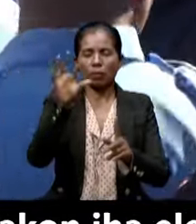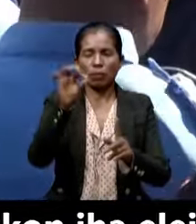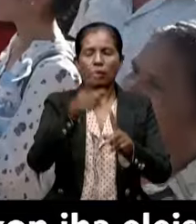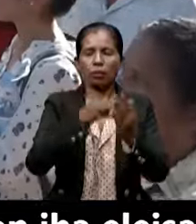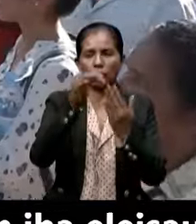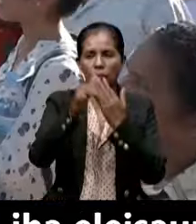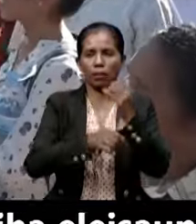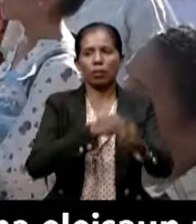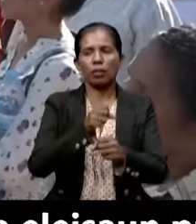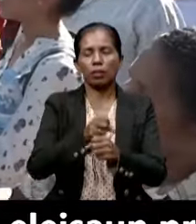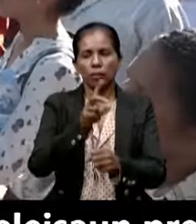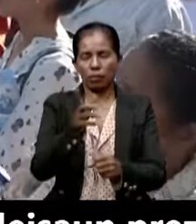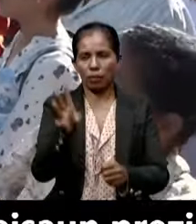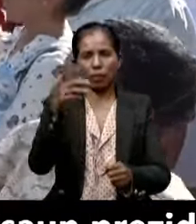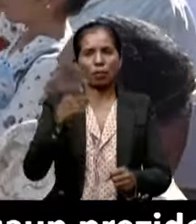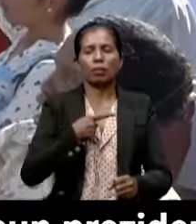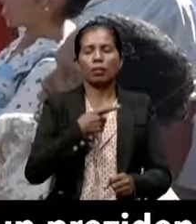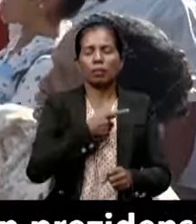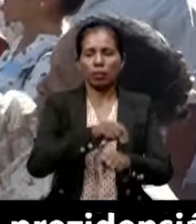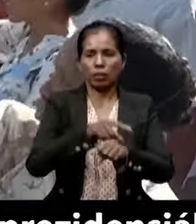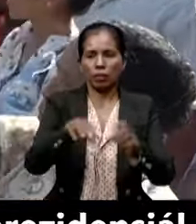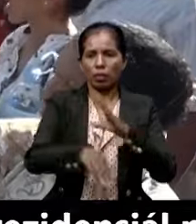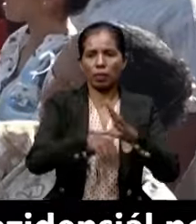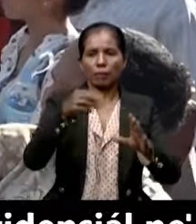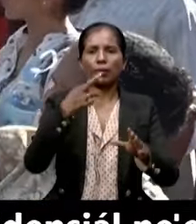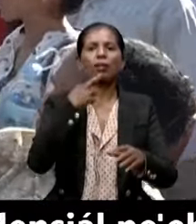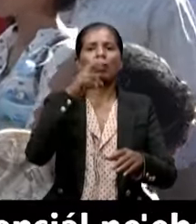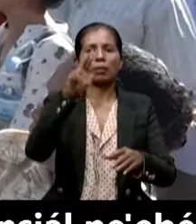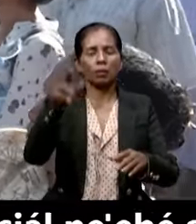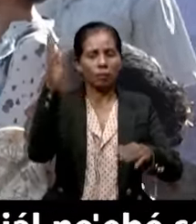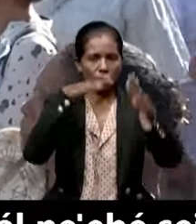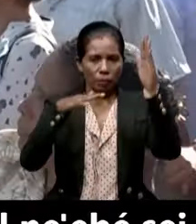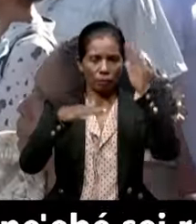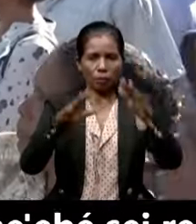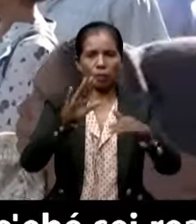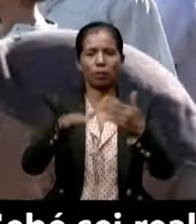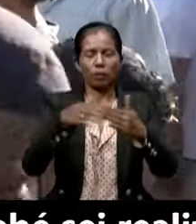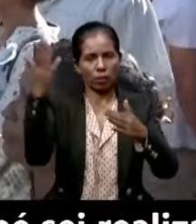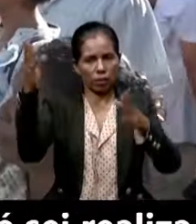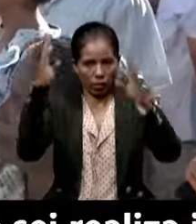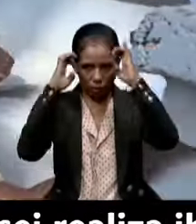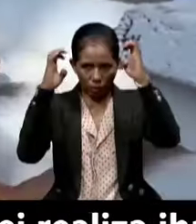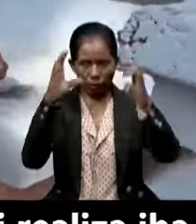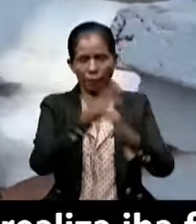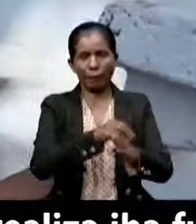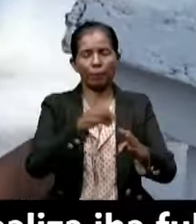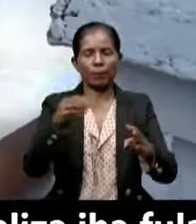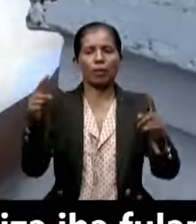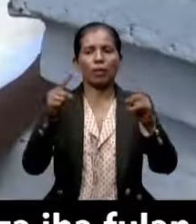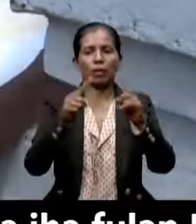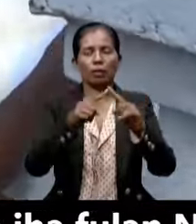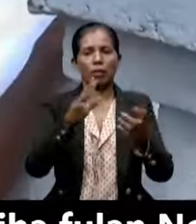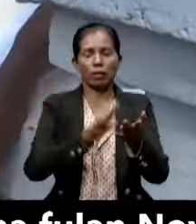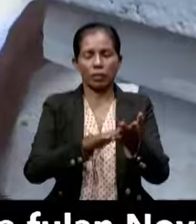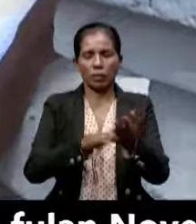tinang ring lorong resinghat né be parlamento nasional hasai o di responde problema professor contratado e educação pré-escolar to ensino